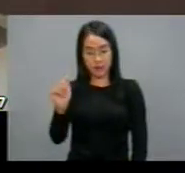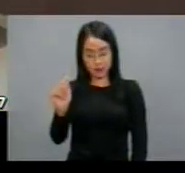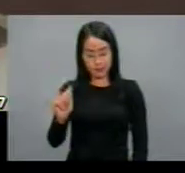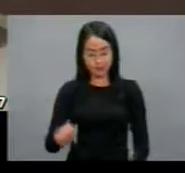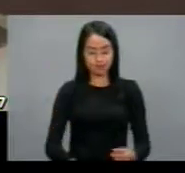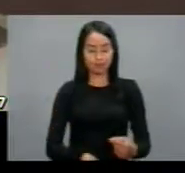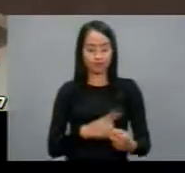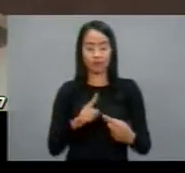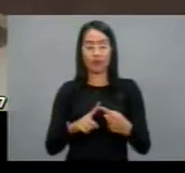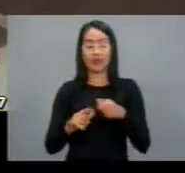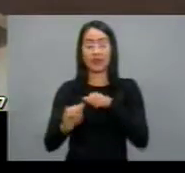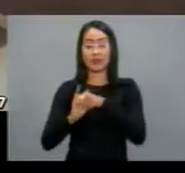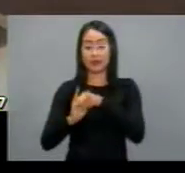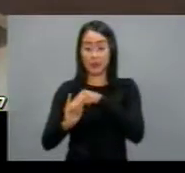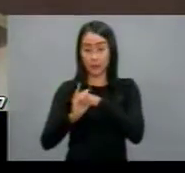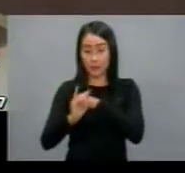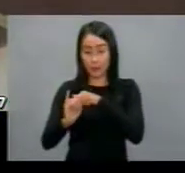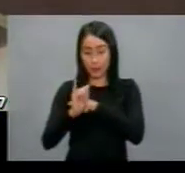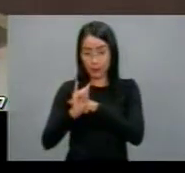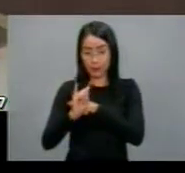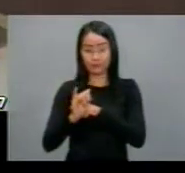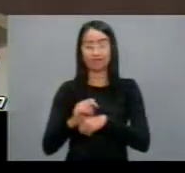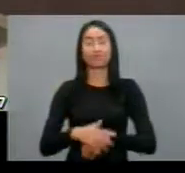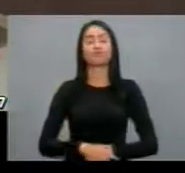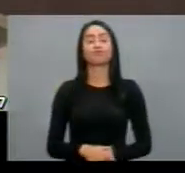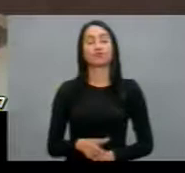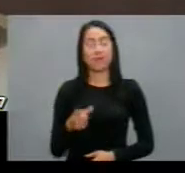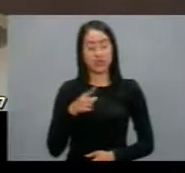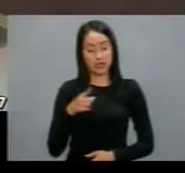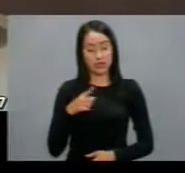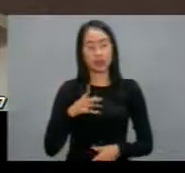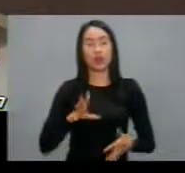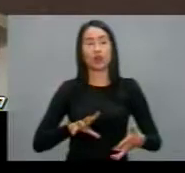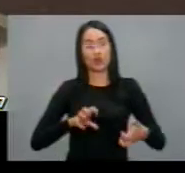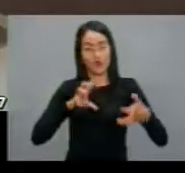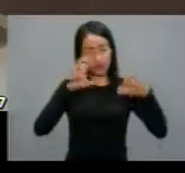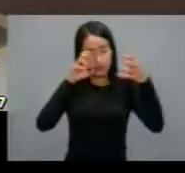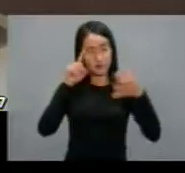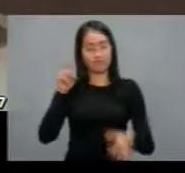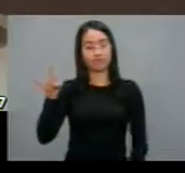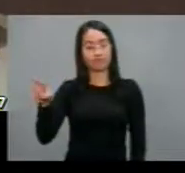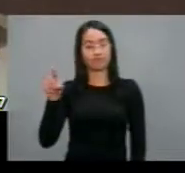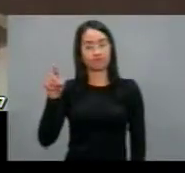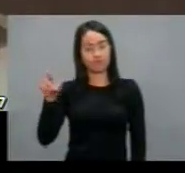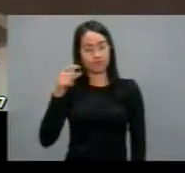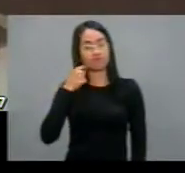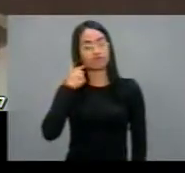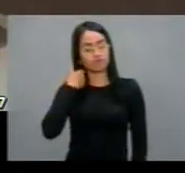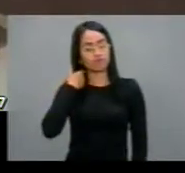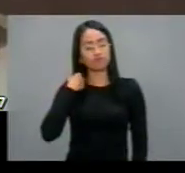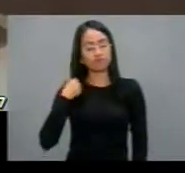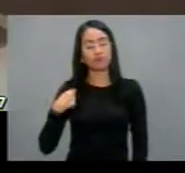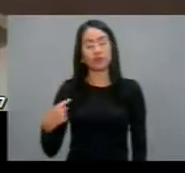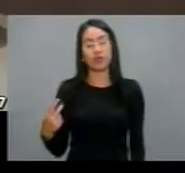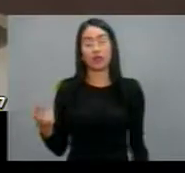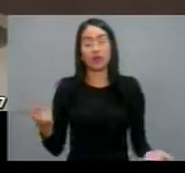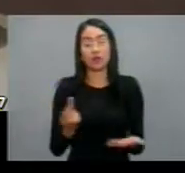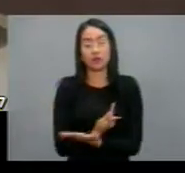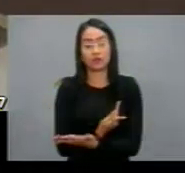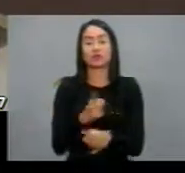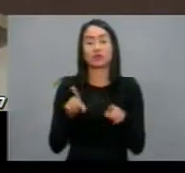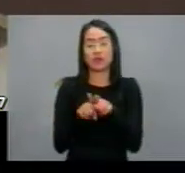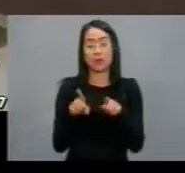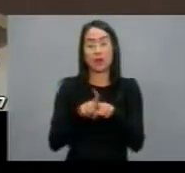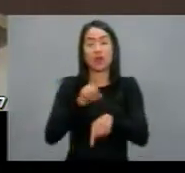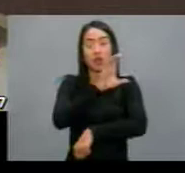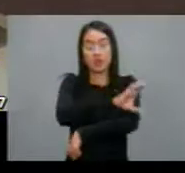e Itapipoca, nas áreas dos Tremembé. Existem conflitos no campo acontecendo no